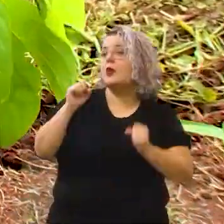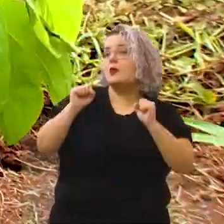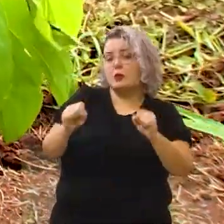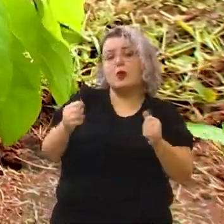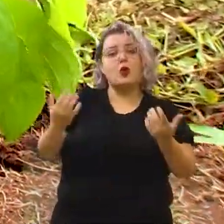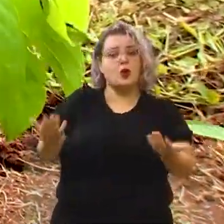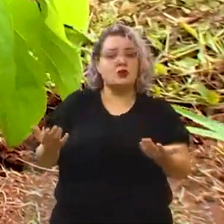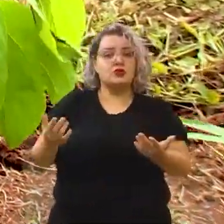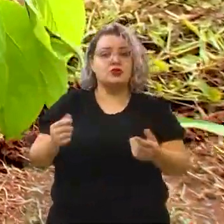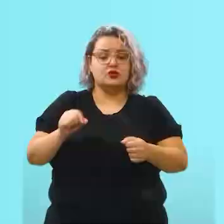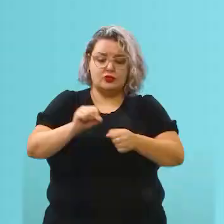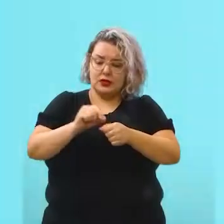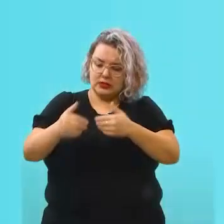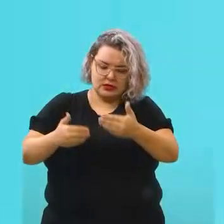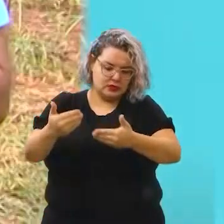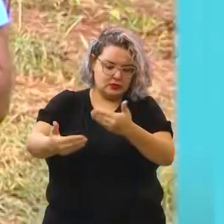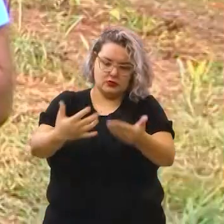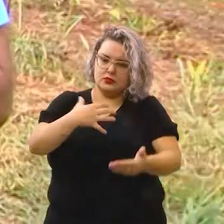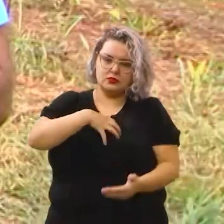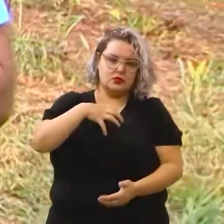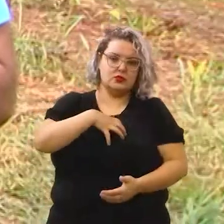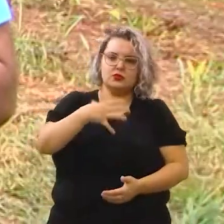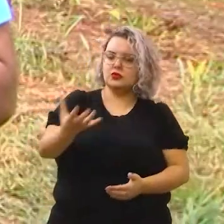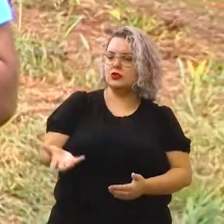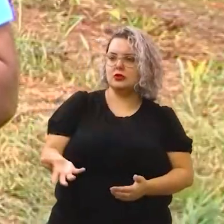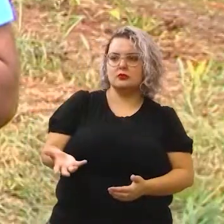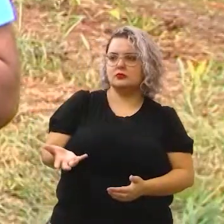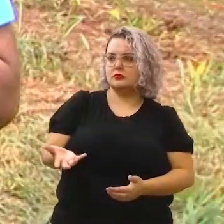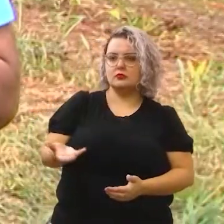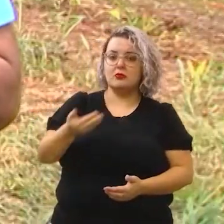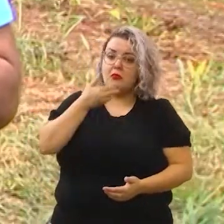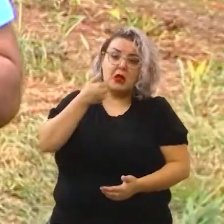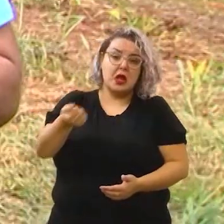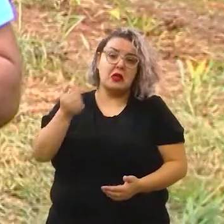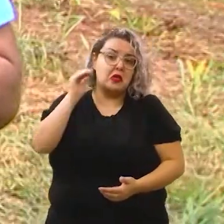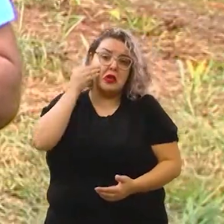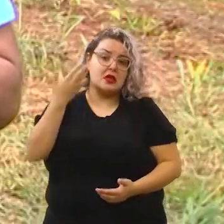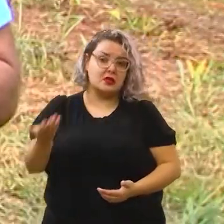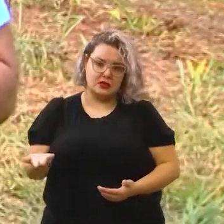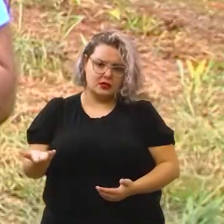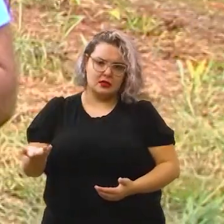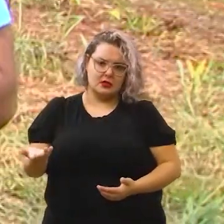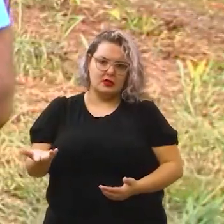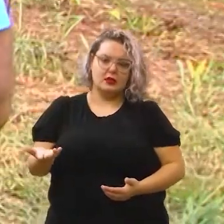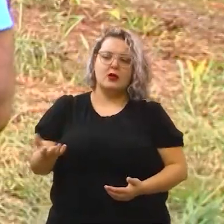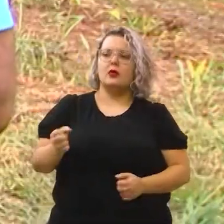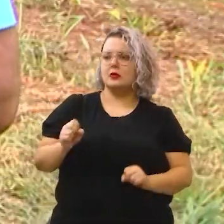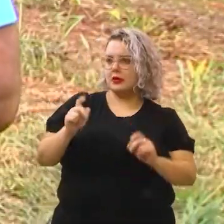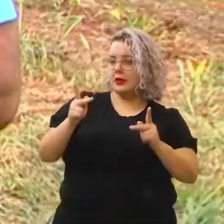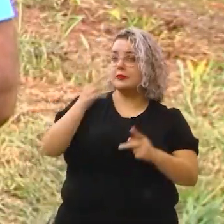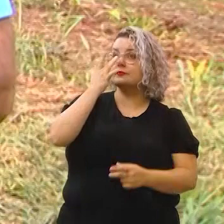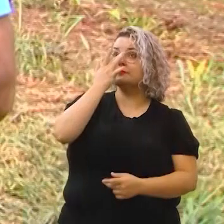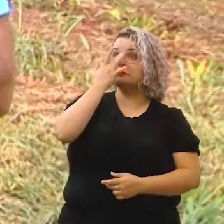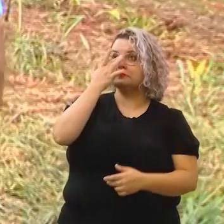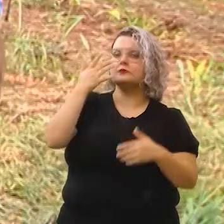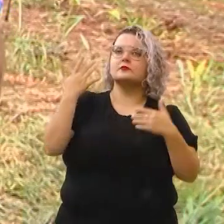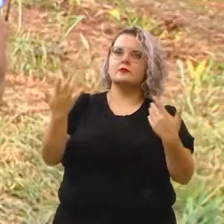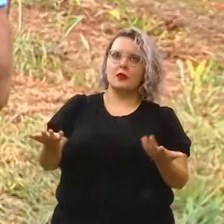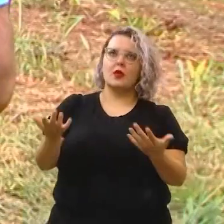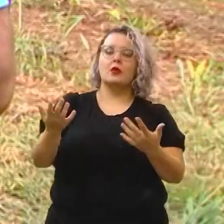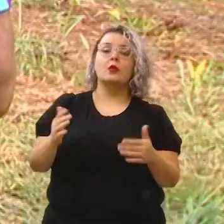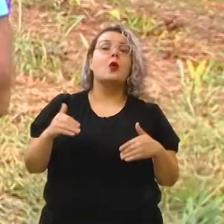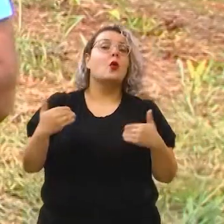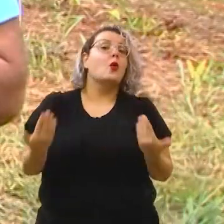ela pode ir fazendo da forma que ela melhor se inspira, tá bom? Então,